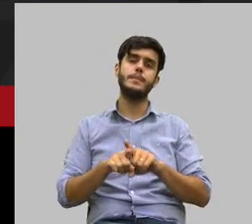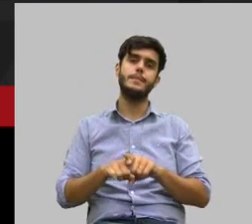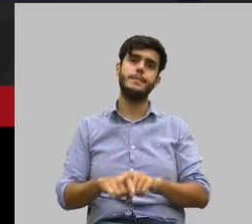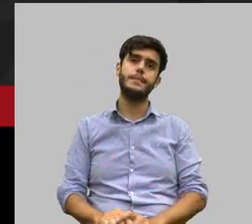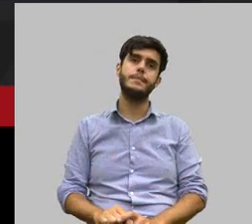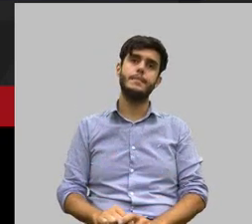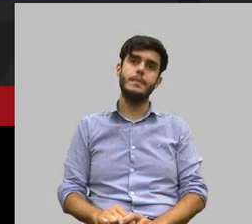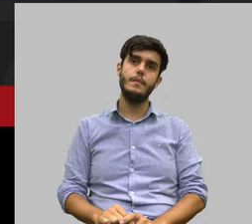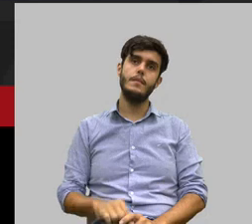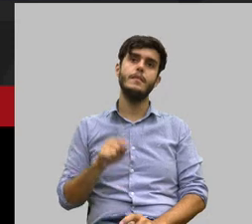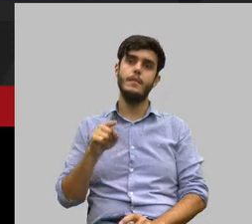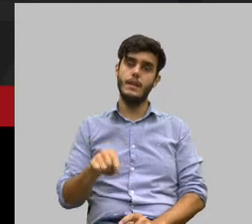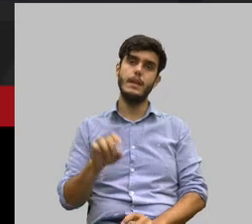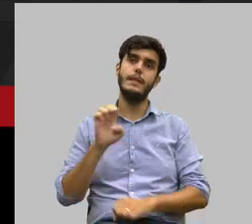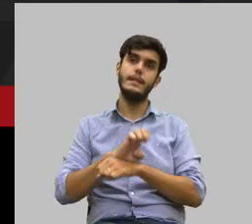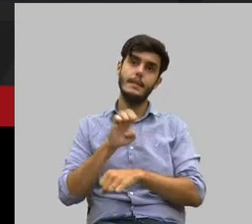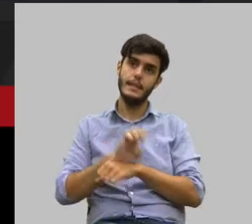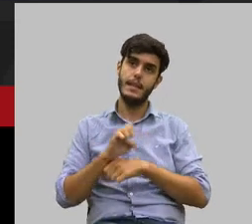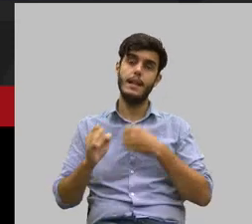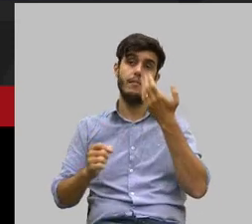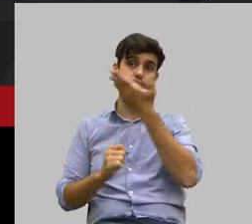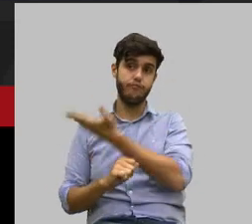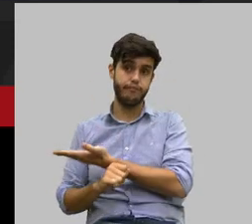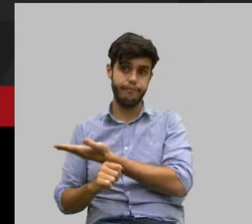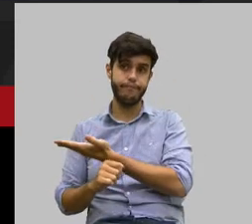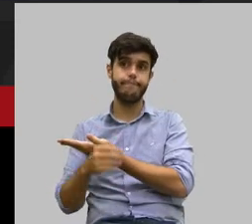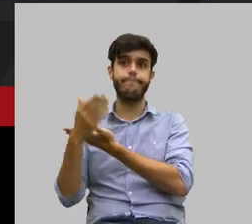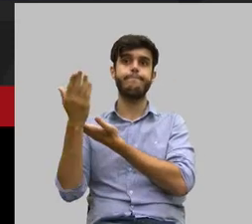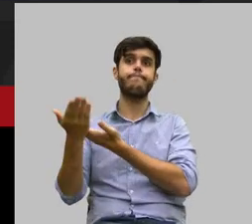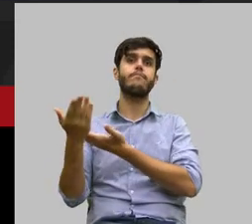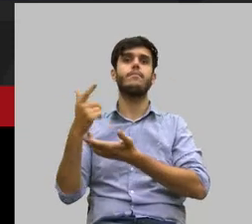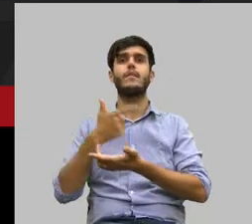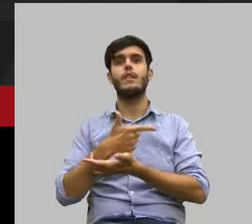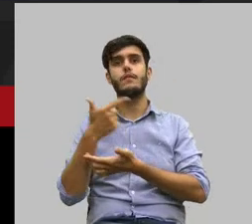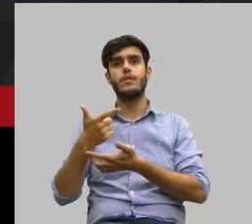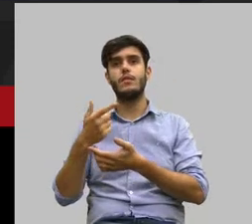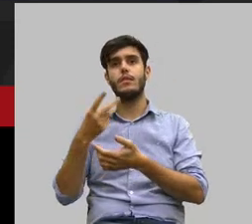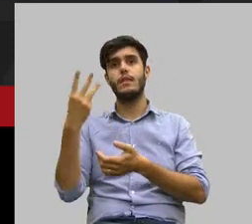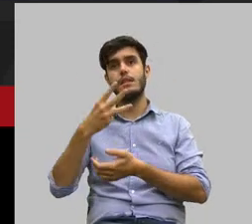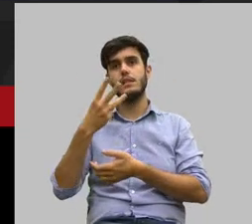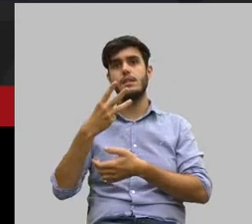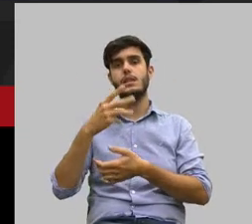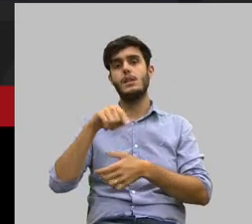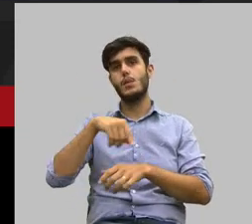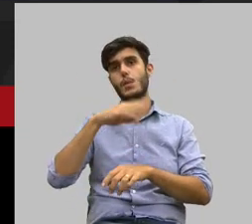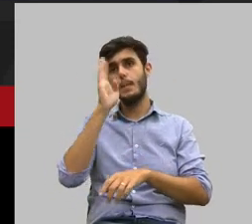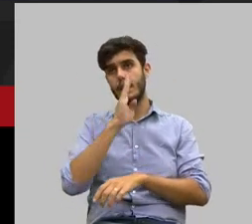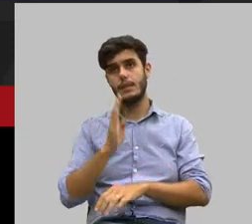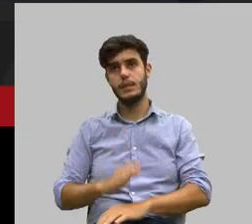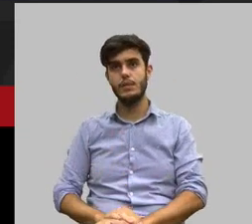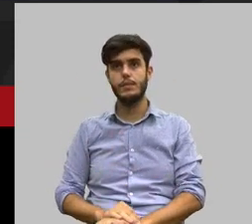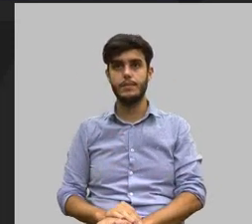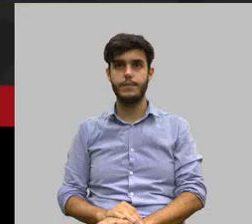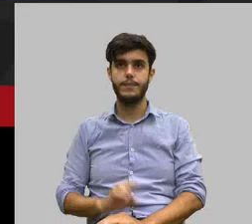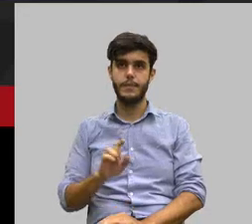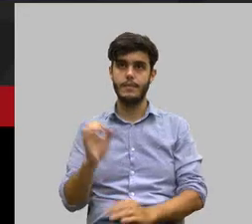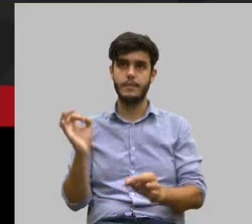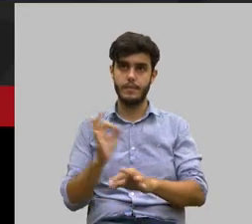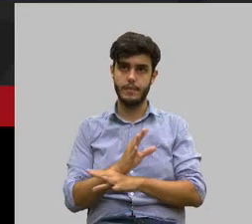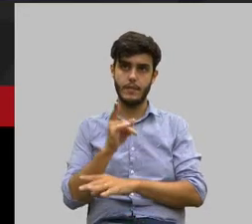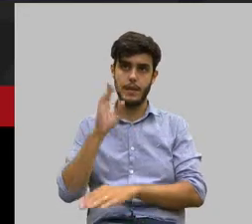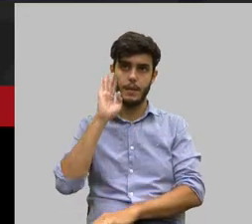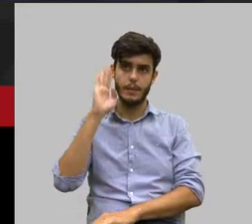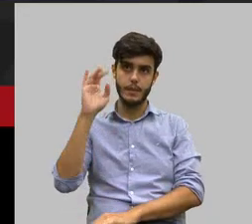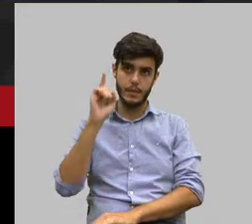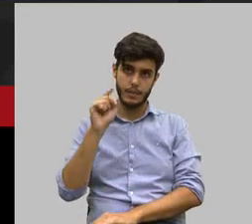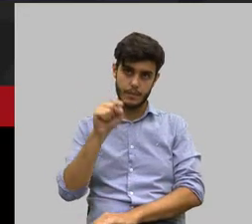após outros estados da Federação estamos atrás somente dois né terceiro lugar no país bem deputados então n a priori essas